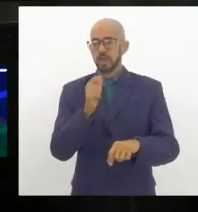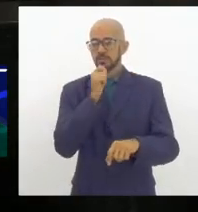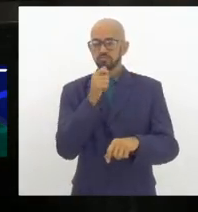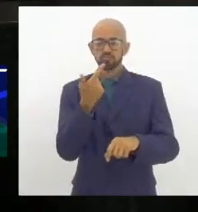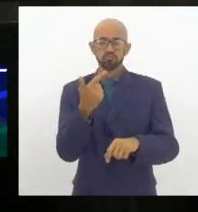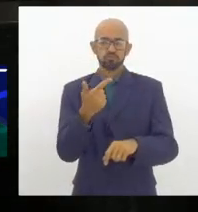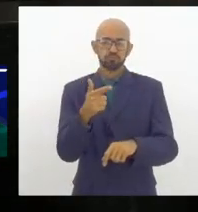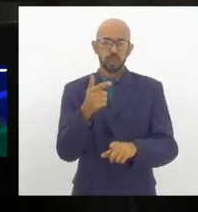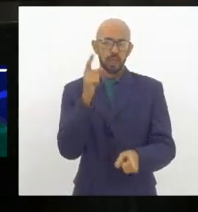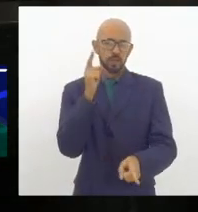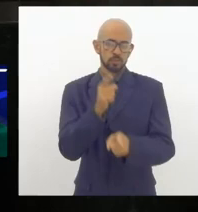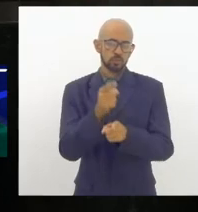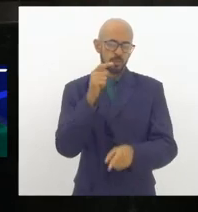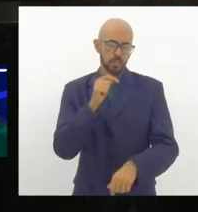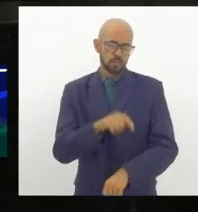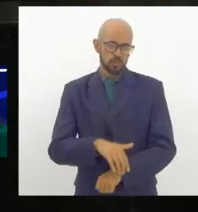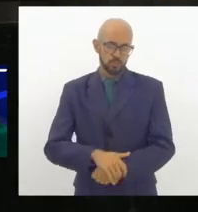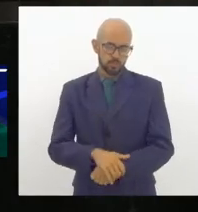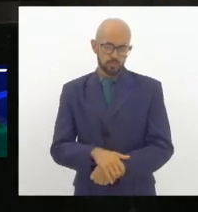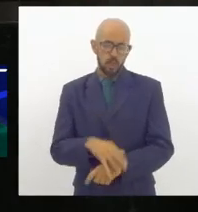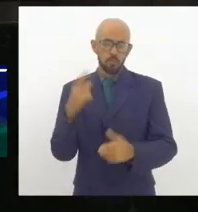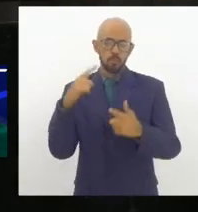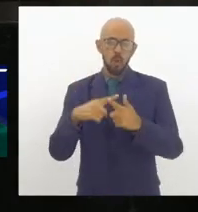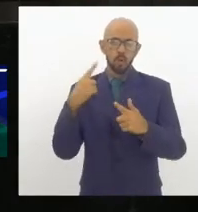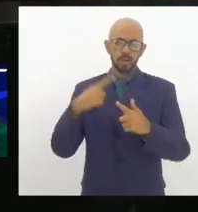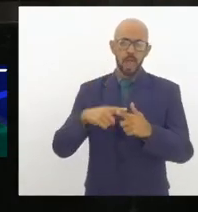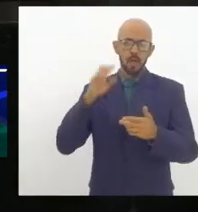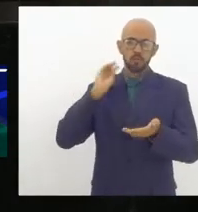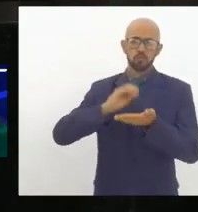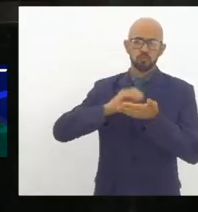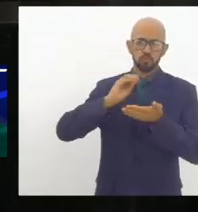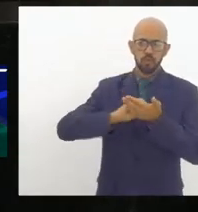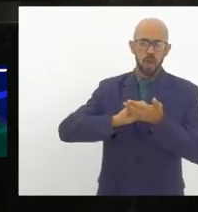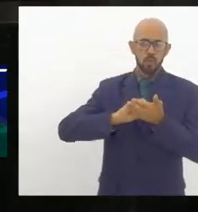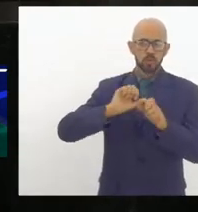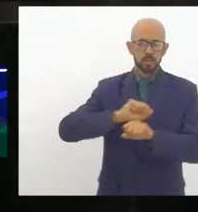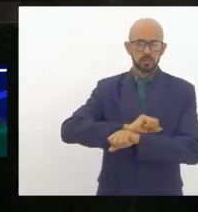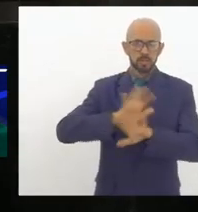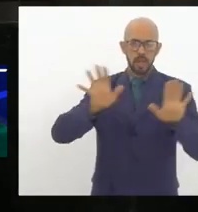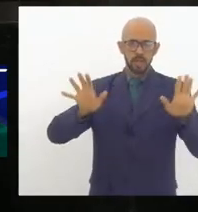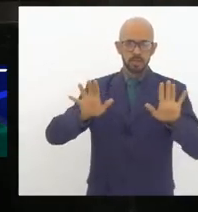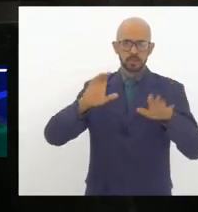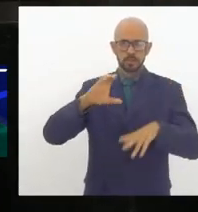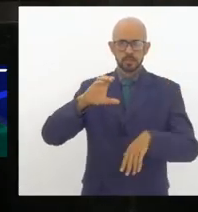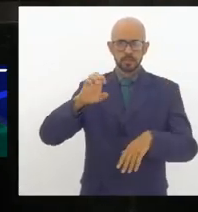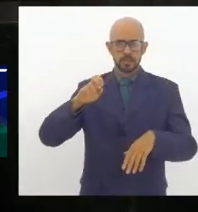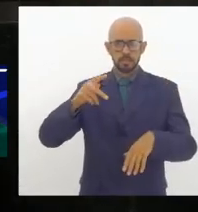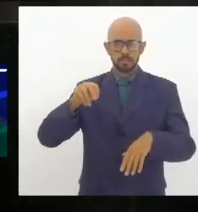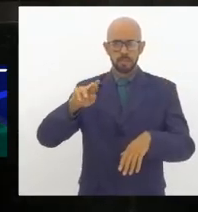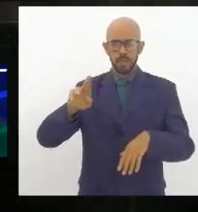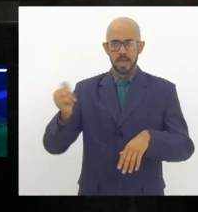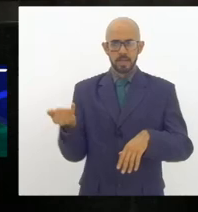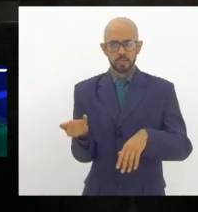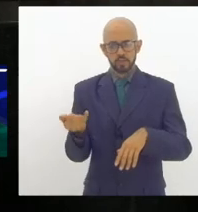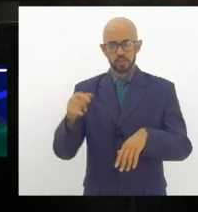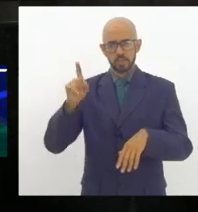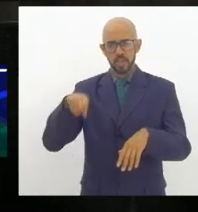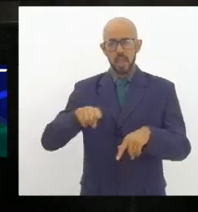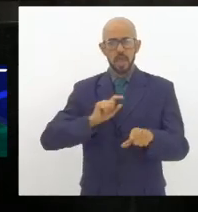ocultos porque a transparência da ceperj é absolutamente